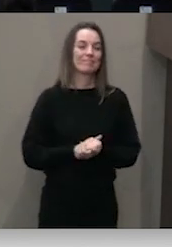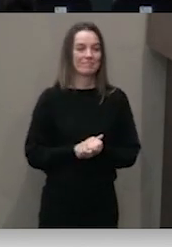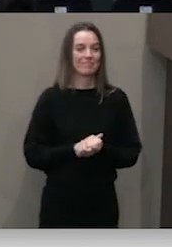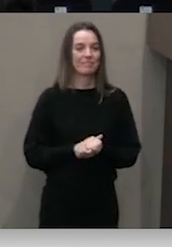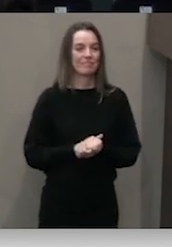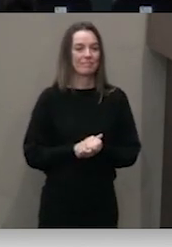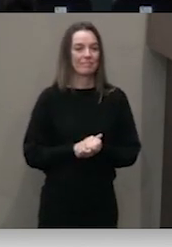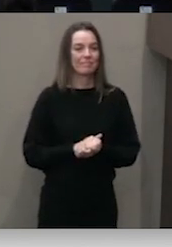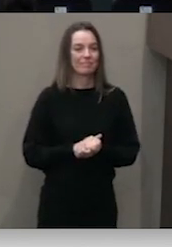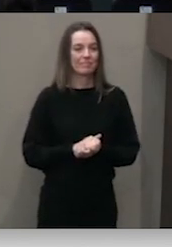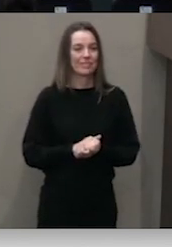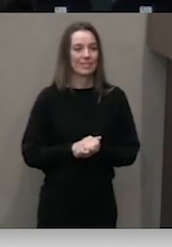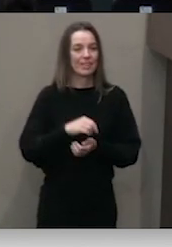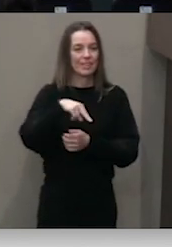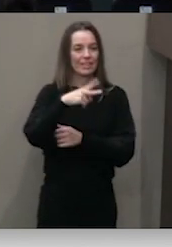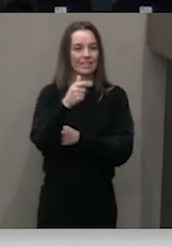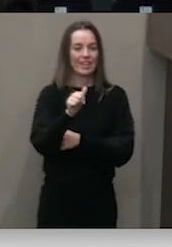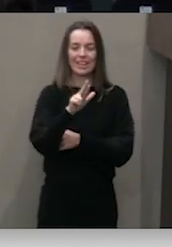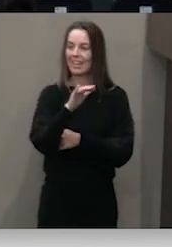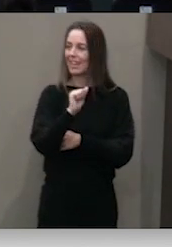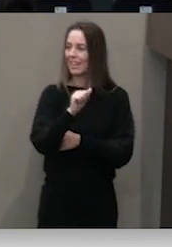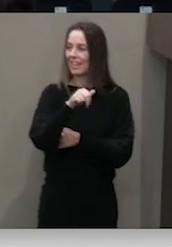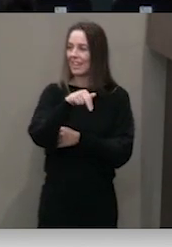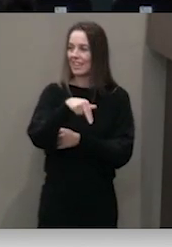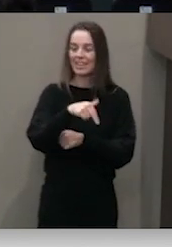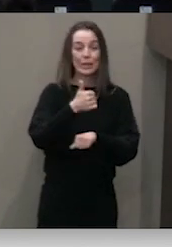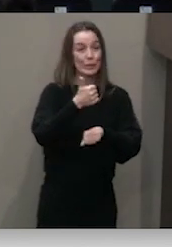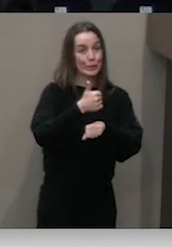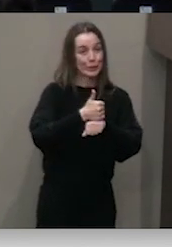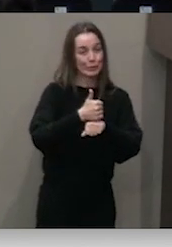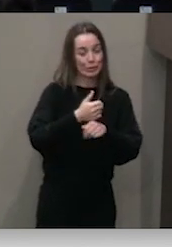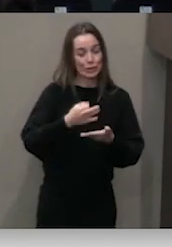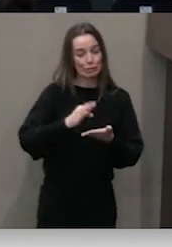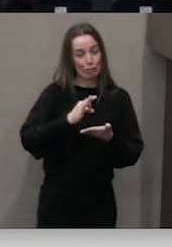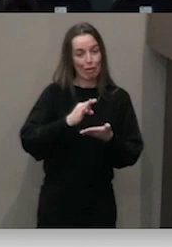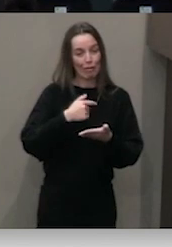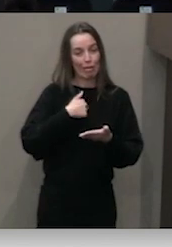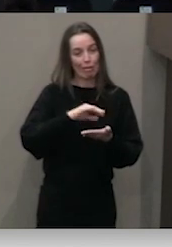Agradecer ao vereador Inharã, que me trouxe outro café em substituição ao café anterior.